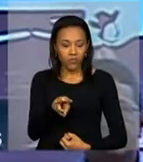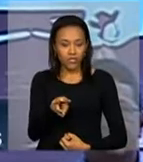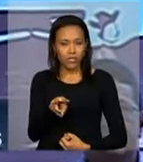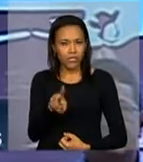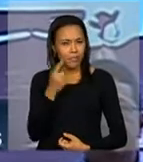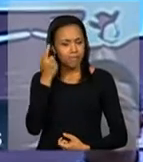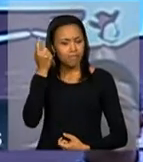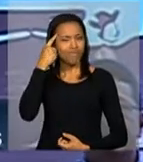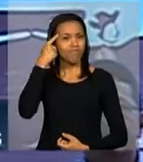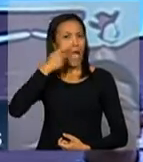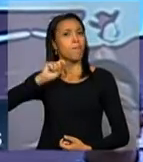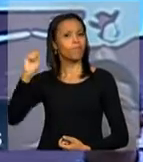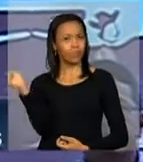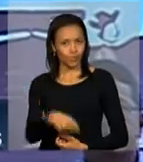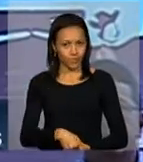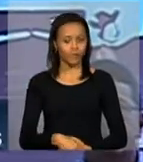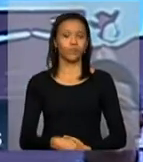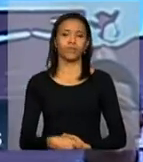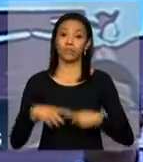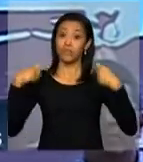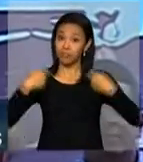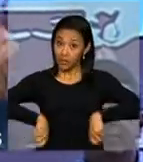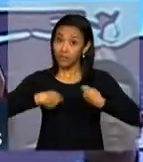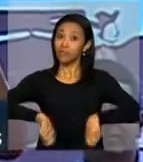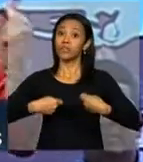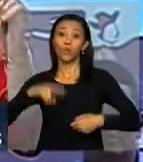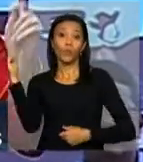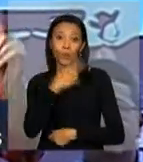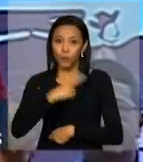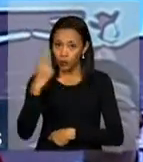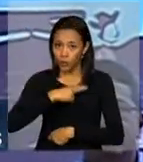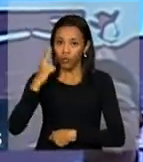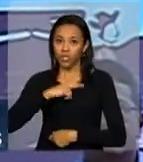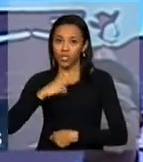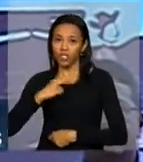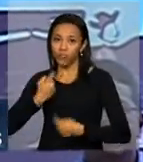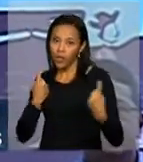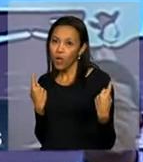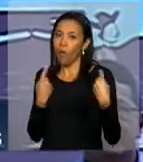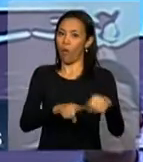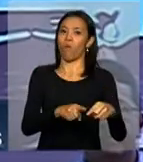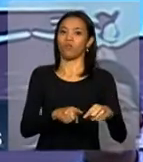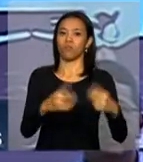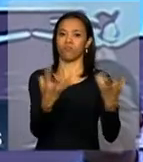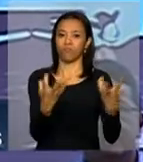possível e necessário ter uma ação emergencial para enfrentar.